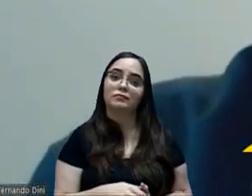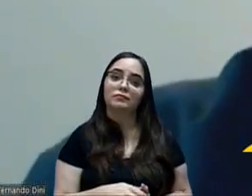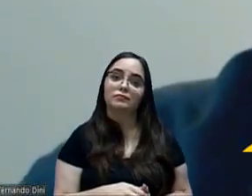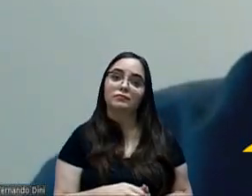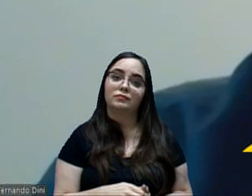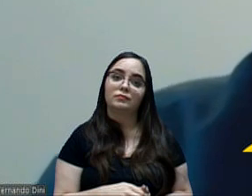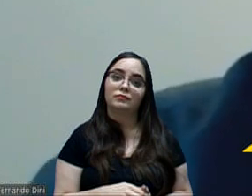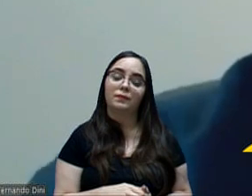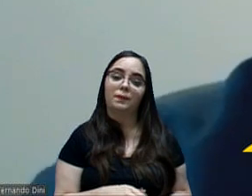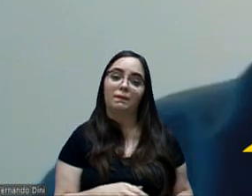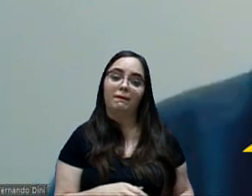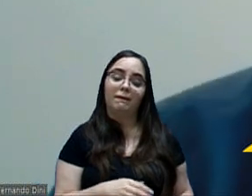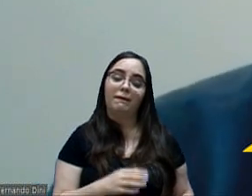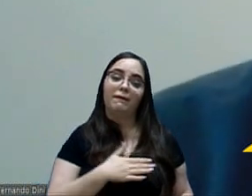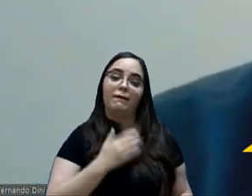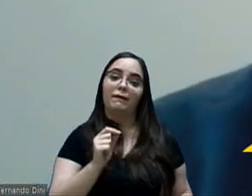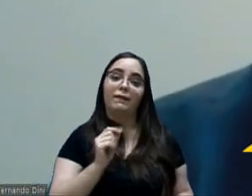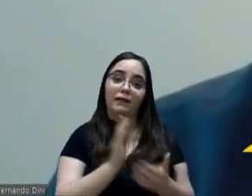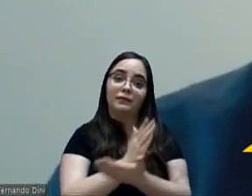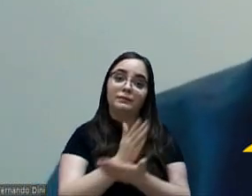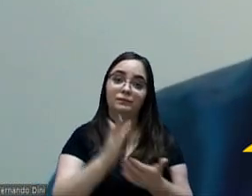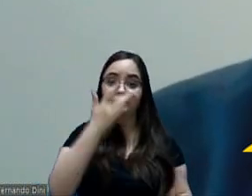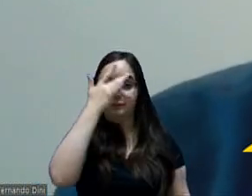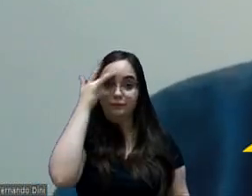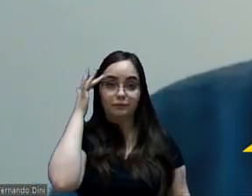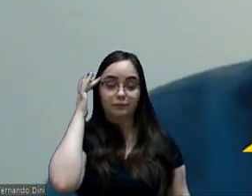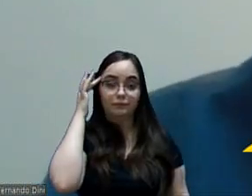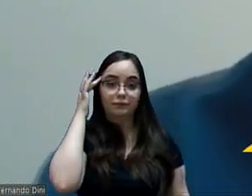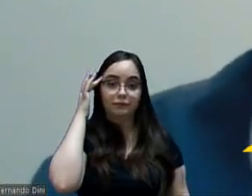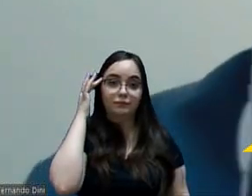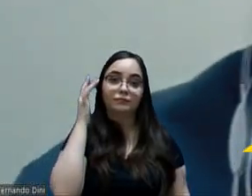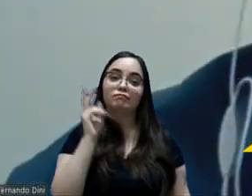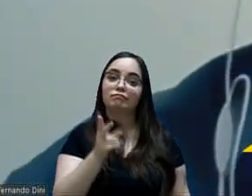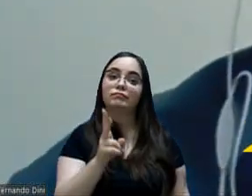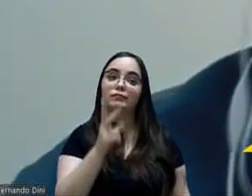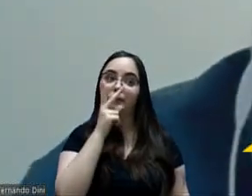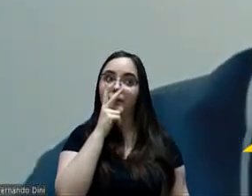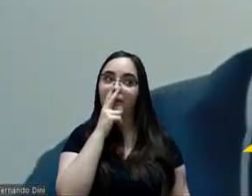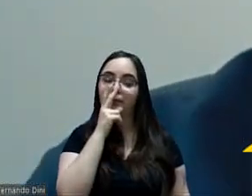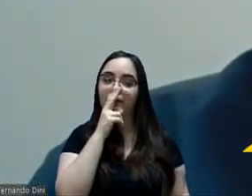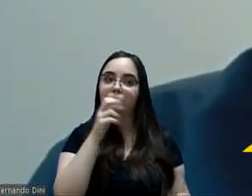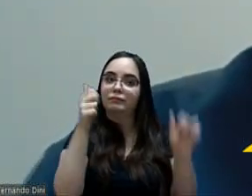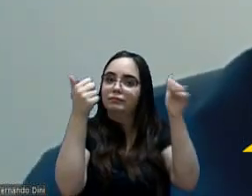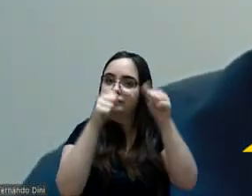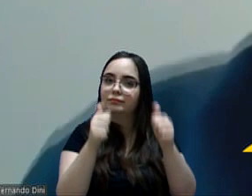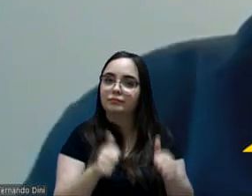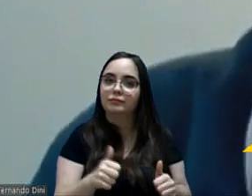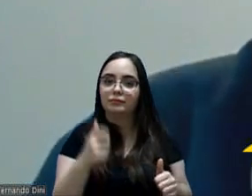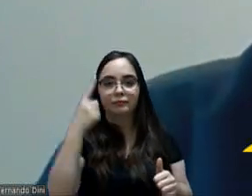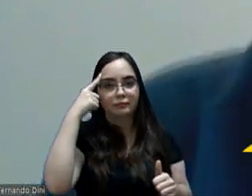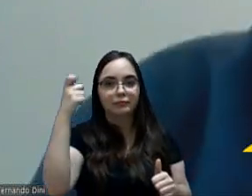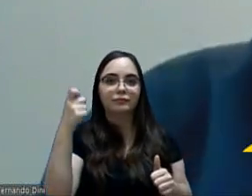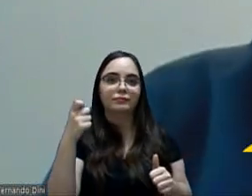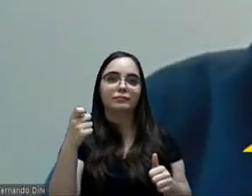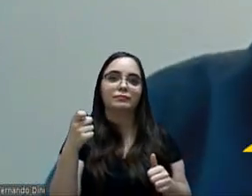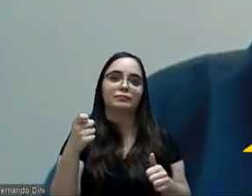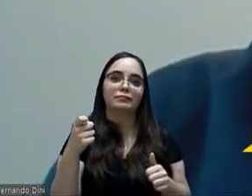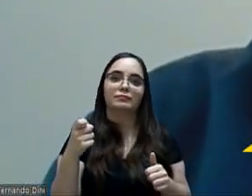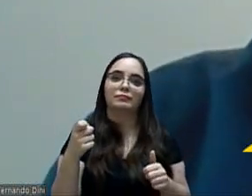onde algumas pessoas ainda idolatram a ideologia política nesse